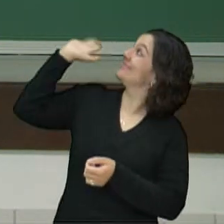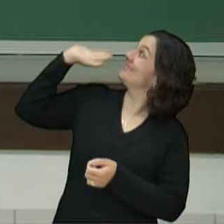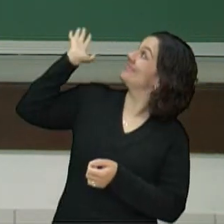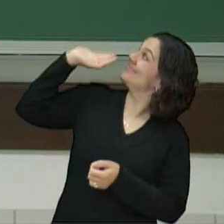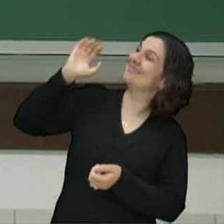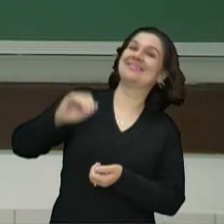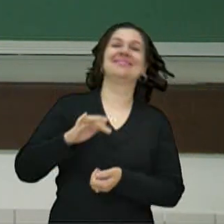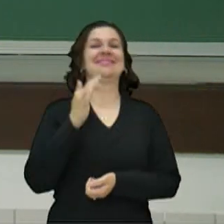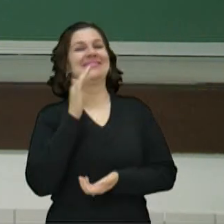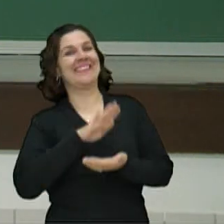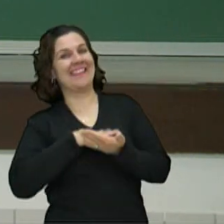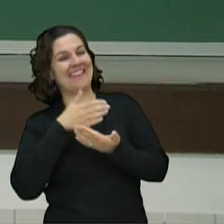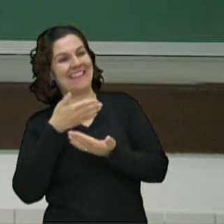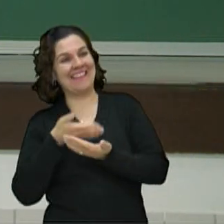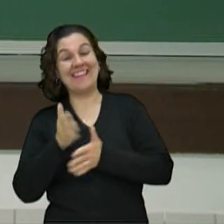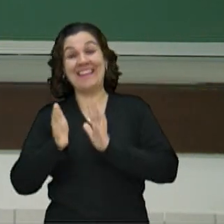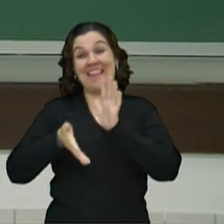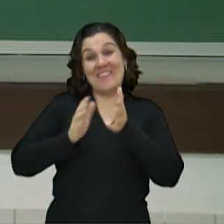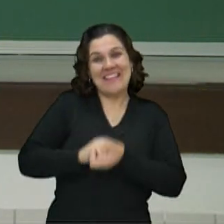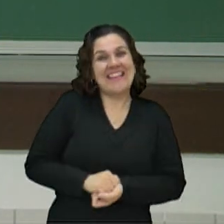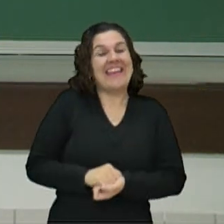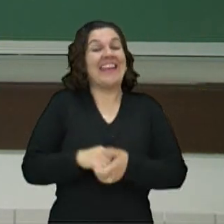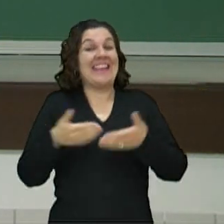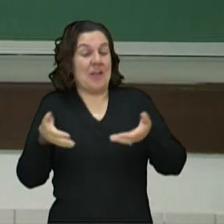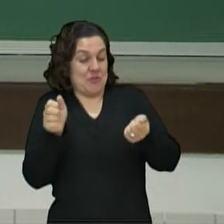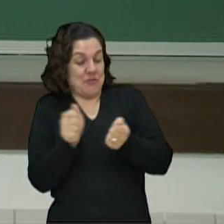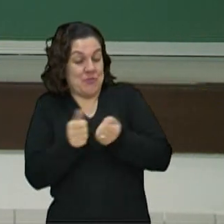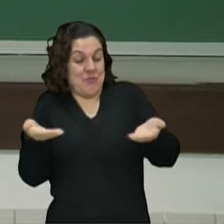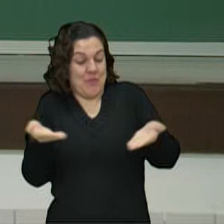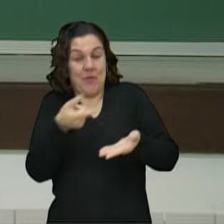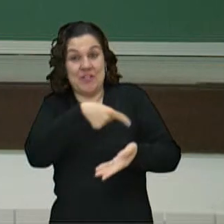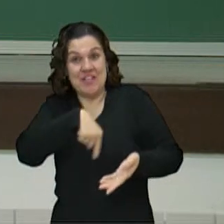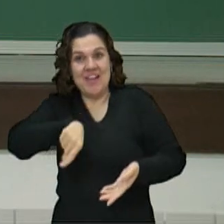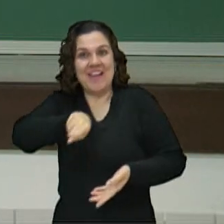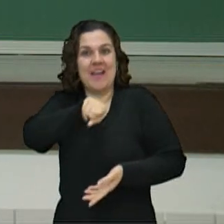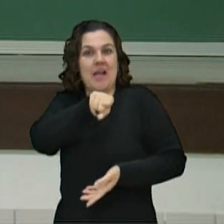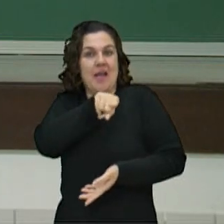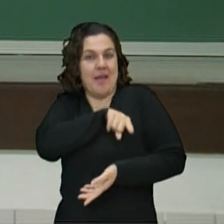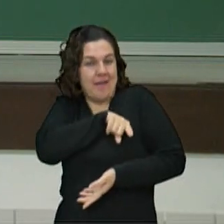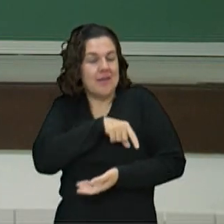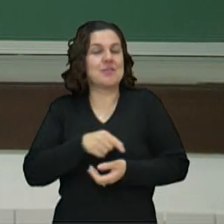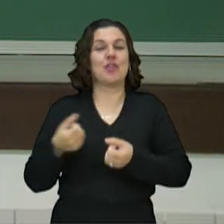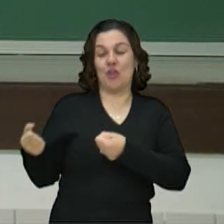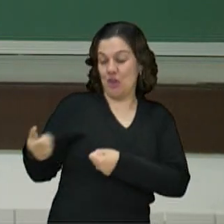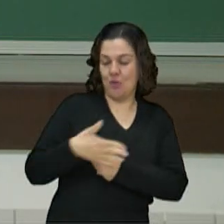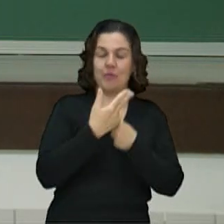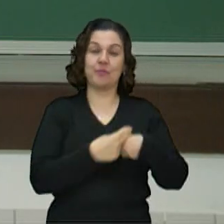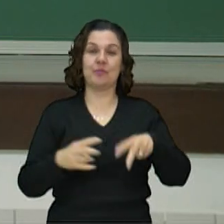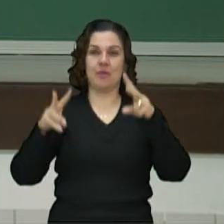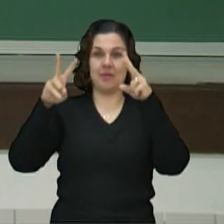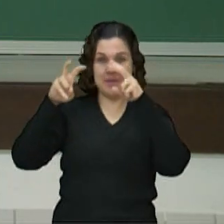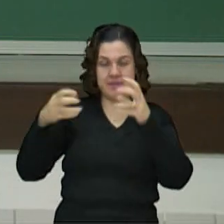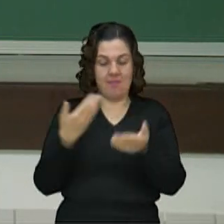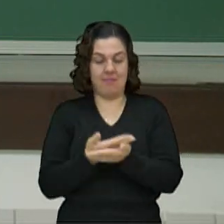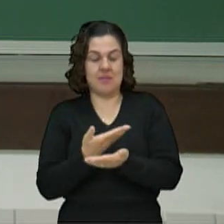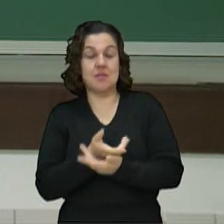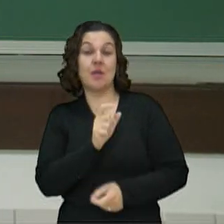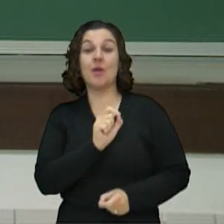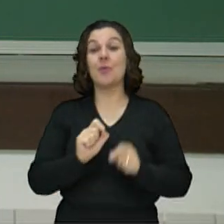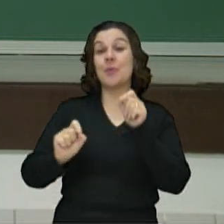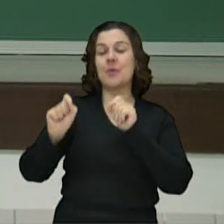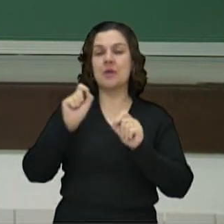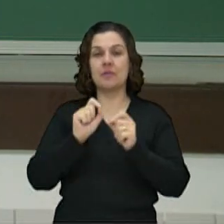aqui tá a Francis, e juntos, hoje nós vamos tratar de um novo tema nas nossas